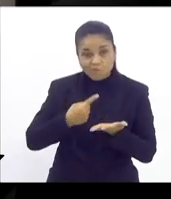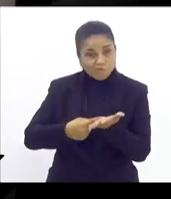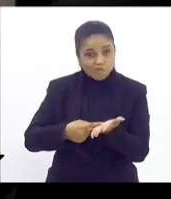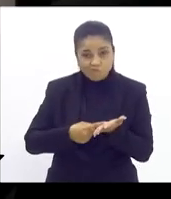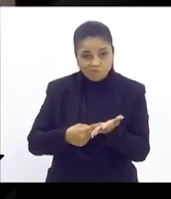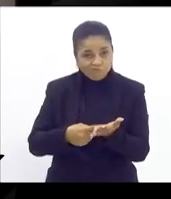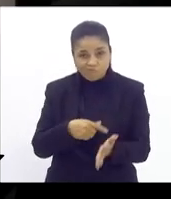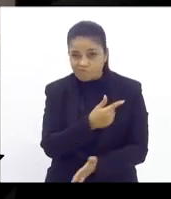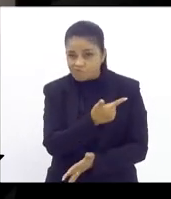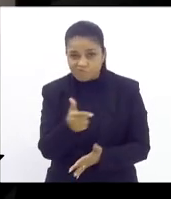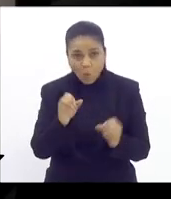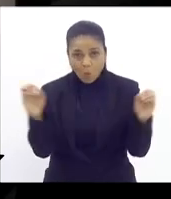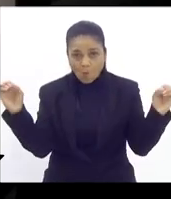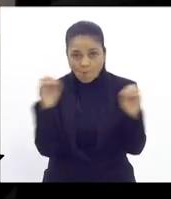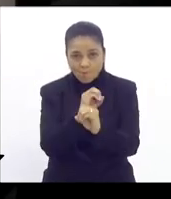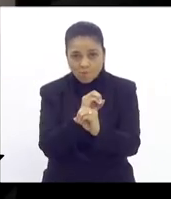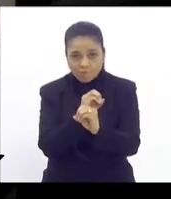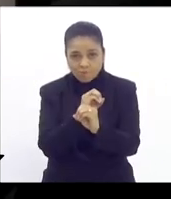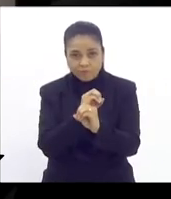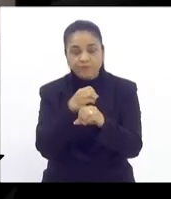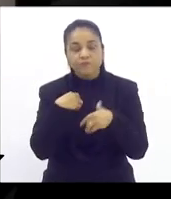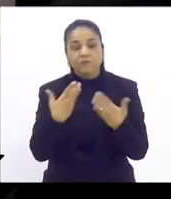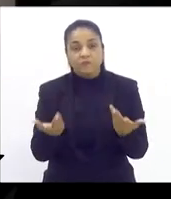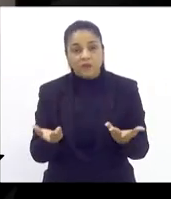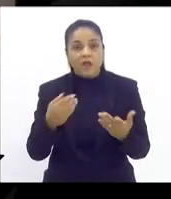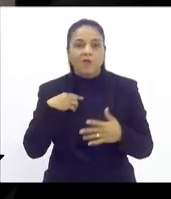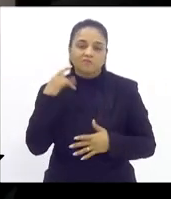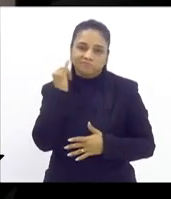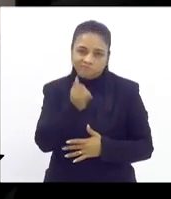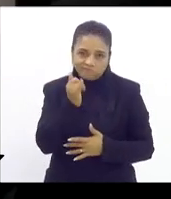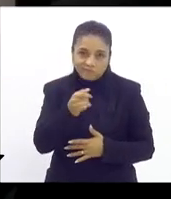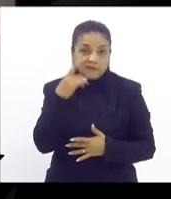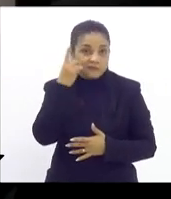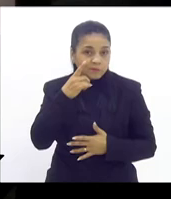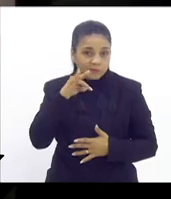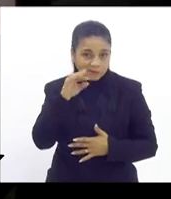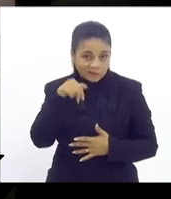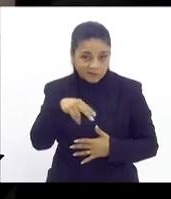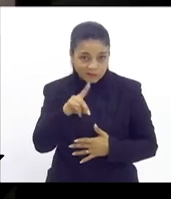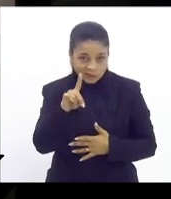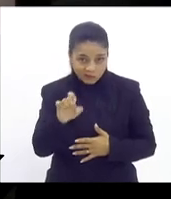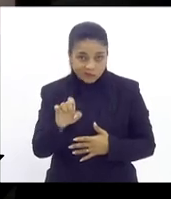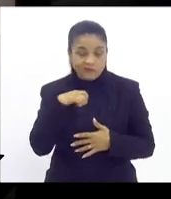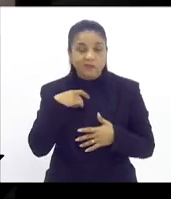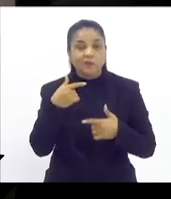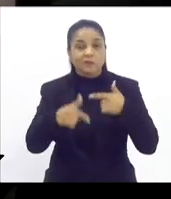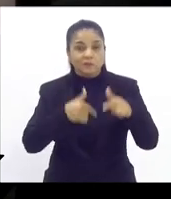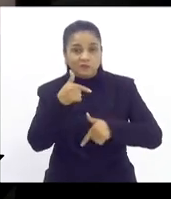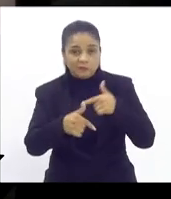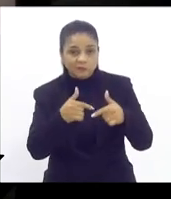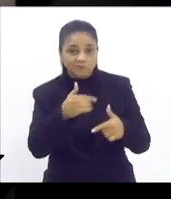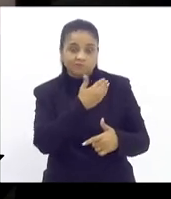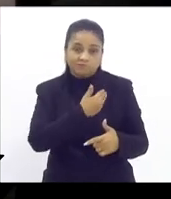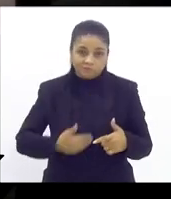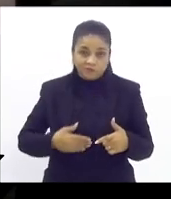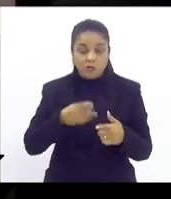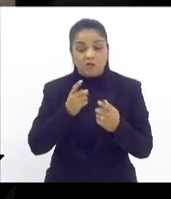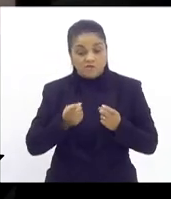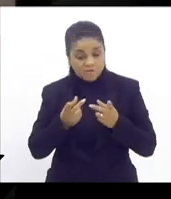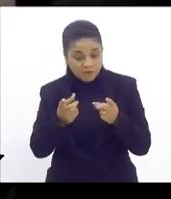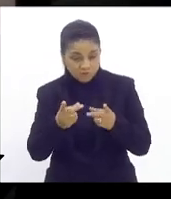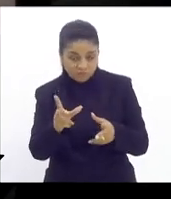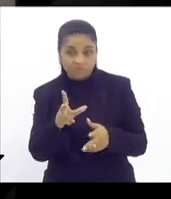conosco eu tenho dito Deputado Tandy que a questão dos serviços públicos e a forma a qual Como foram privatizados e